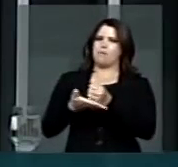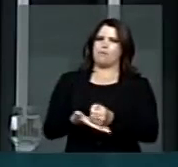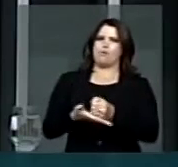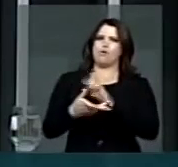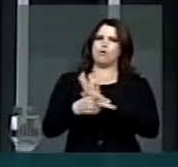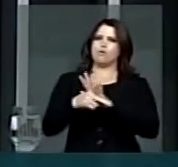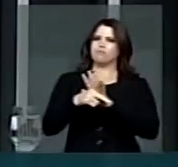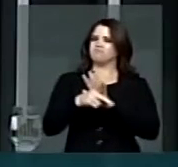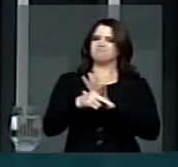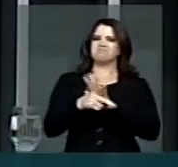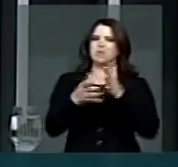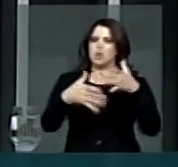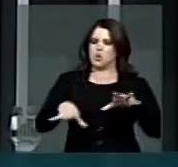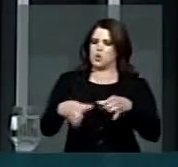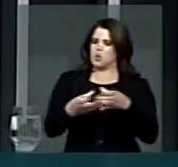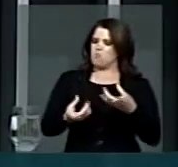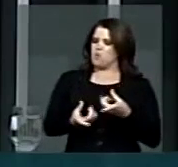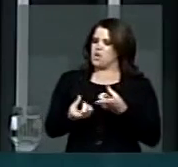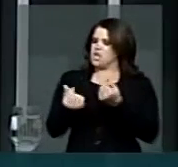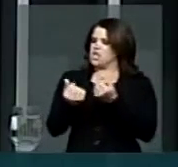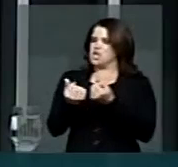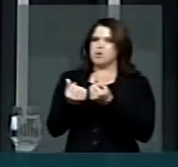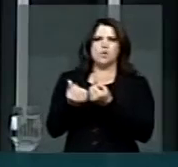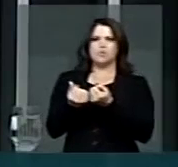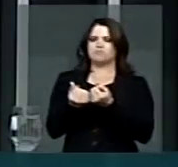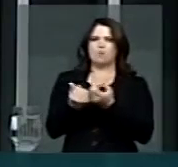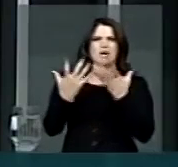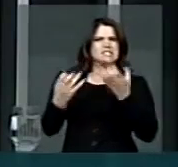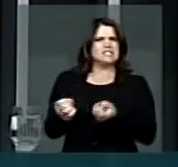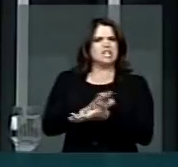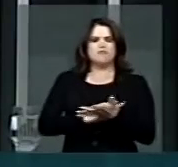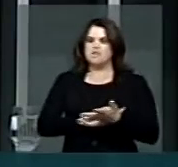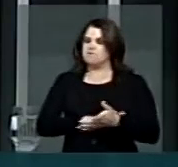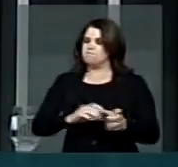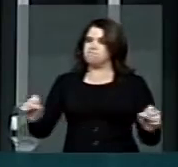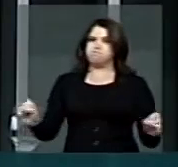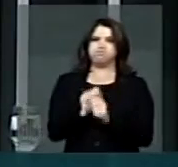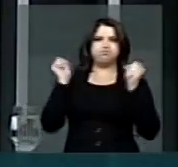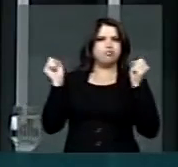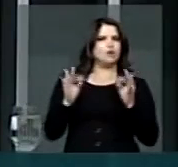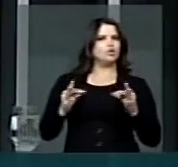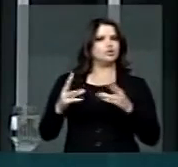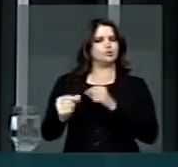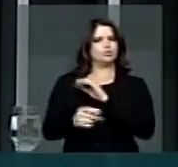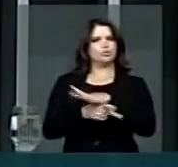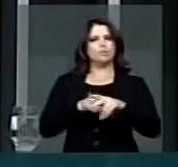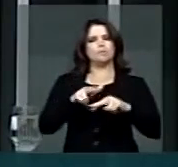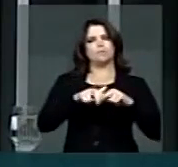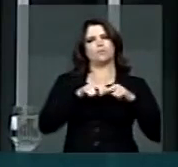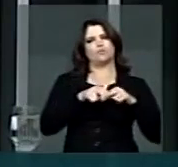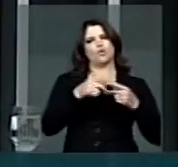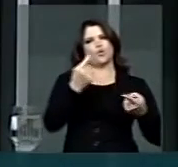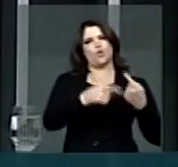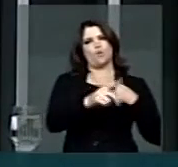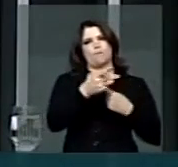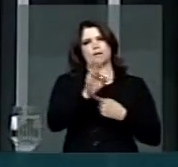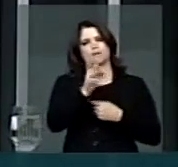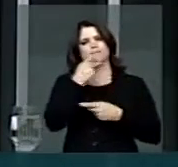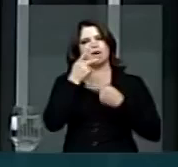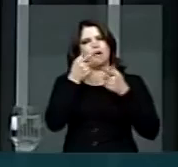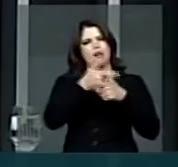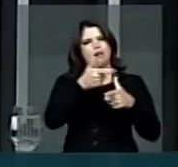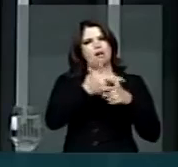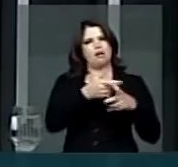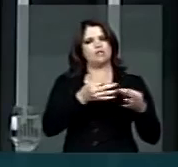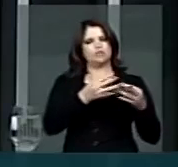fere os interesses dos grupos minoritários mais poderosos e o fortalecimento do papel do Estado, a redução dos lucros do